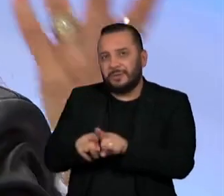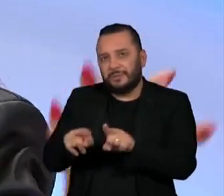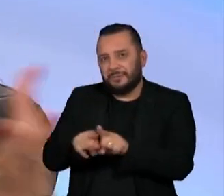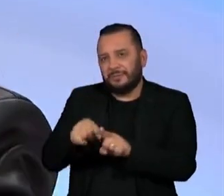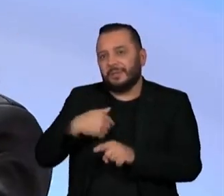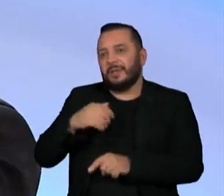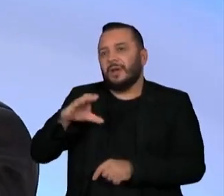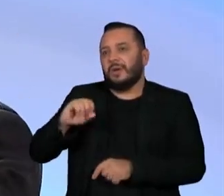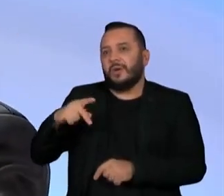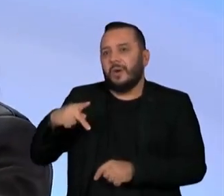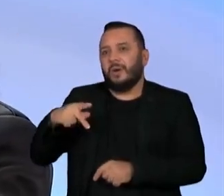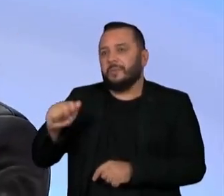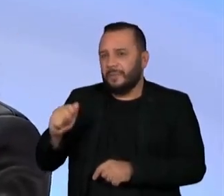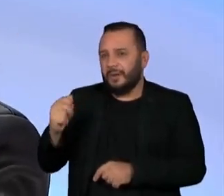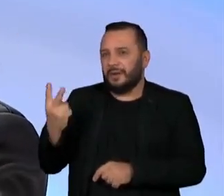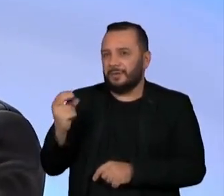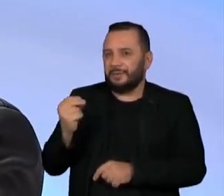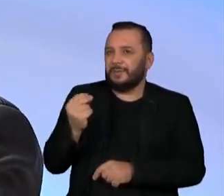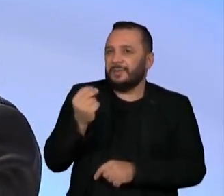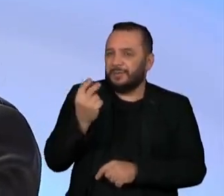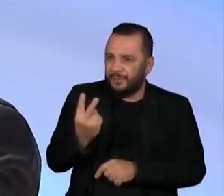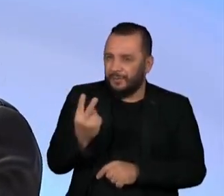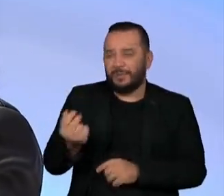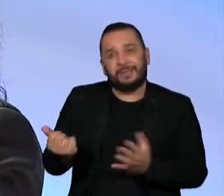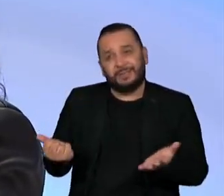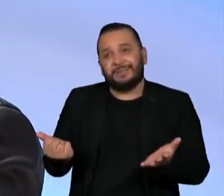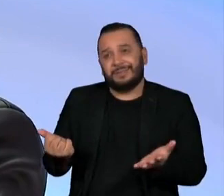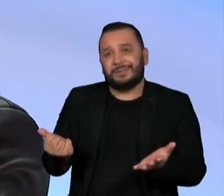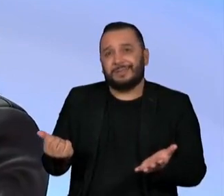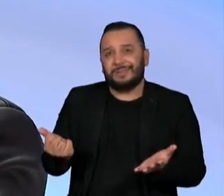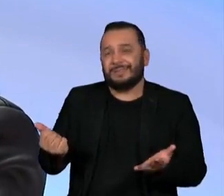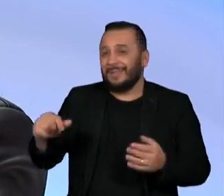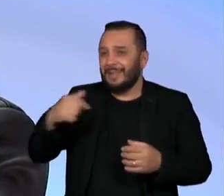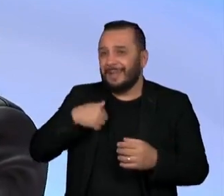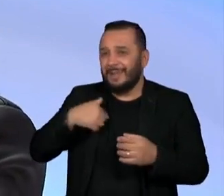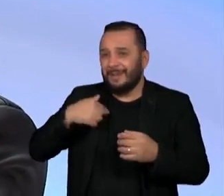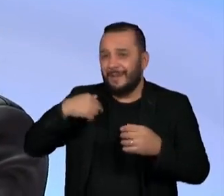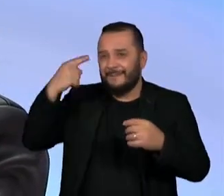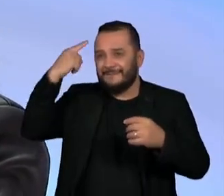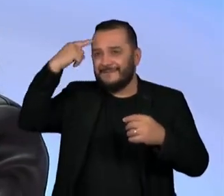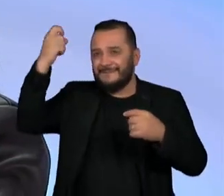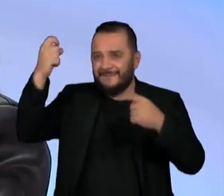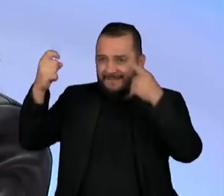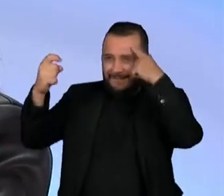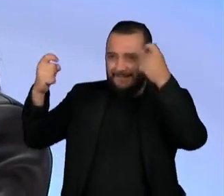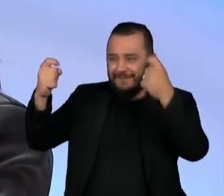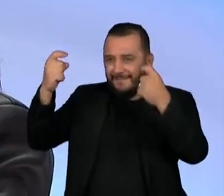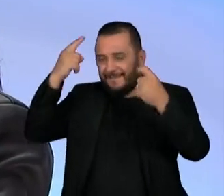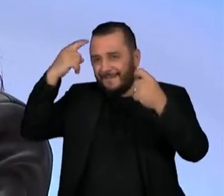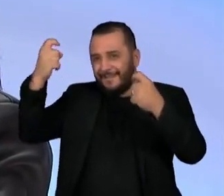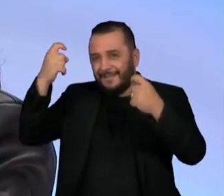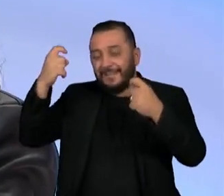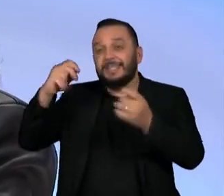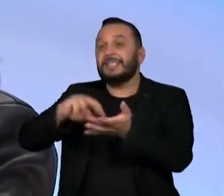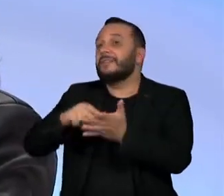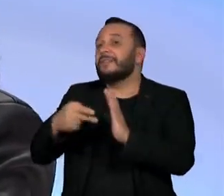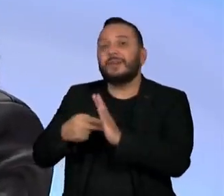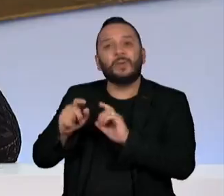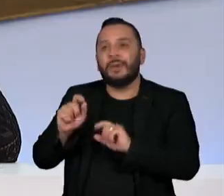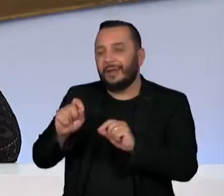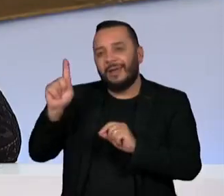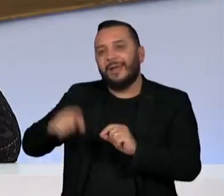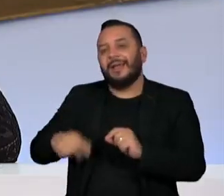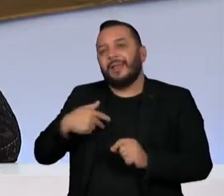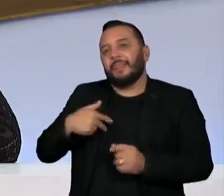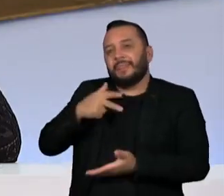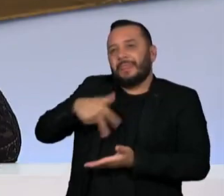meio de dois países, sempre na rua, a questão do improviso, a dança tem um papel importantíssimo,